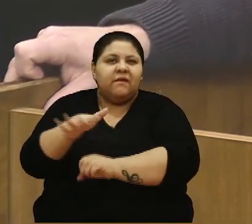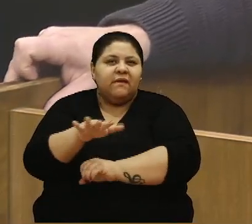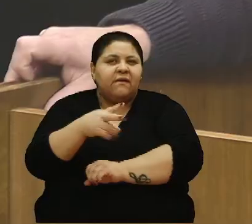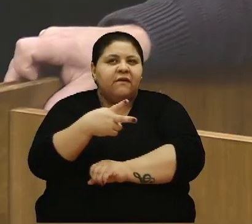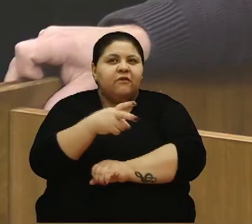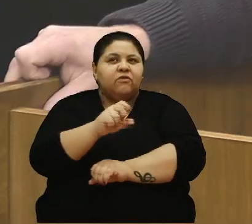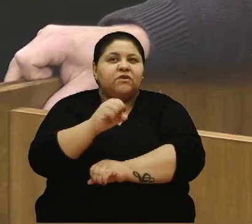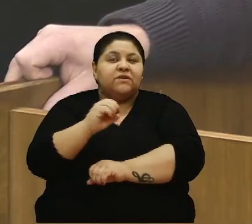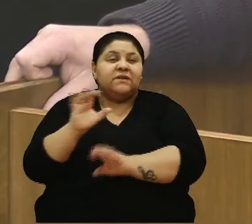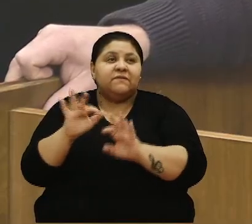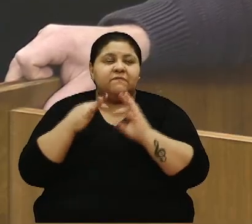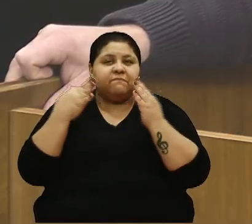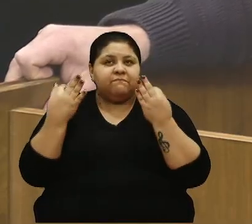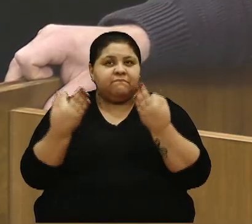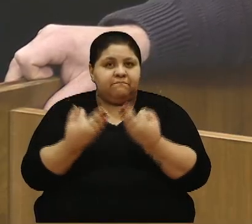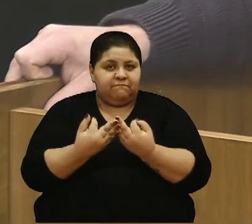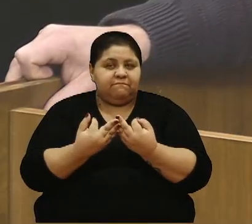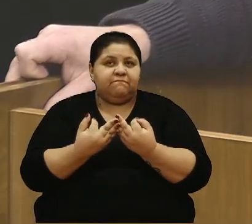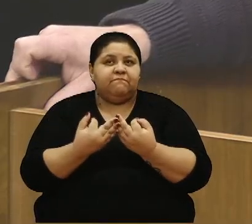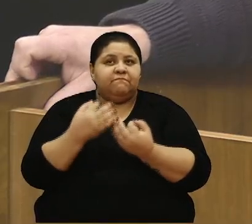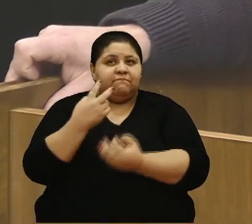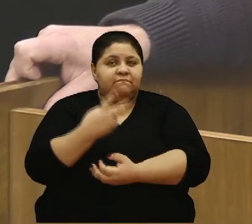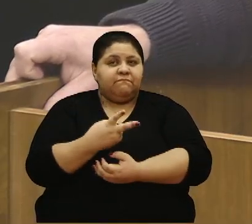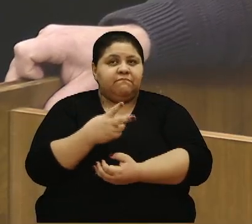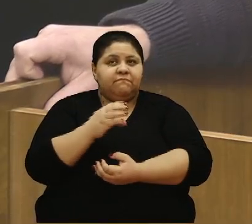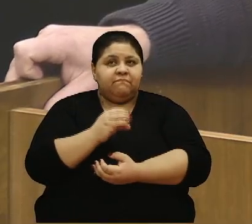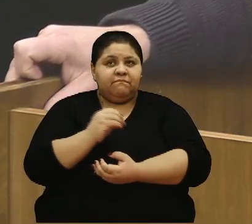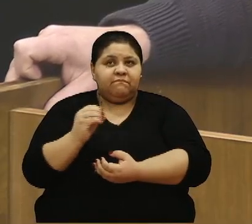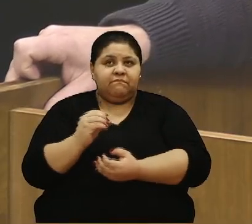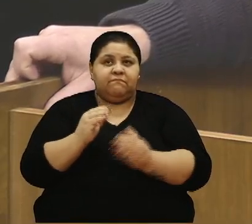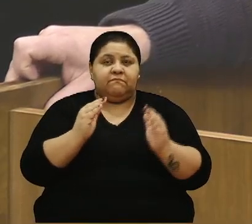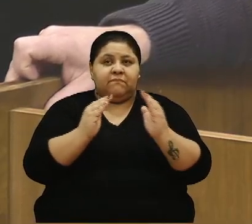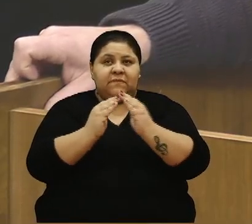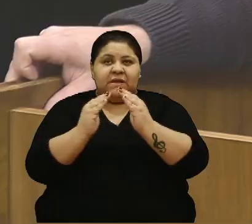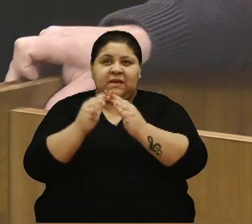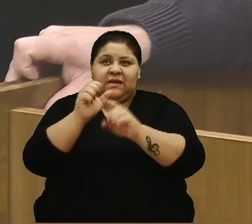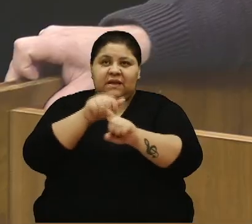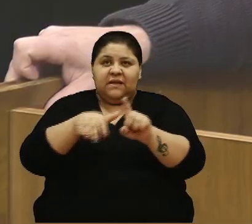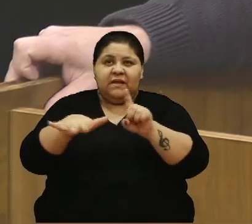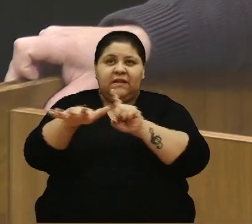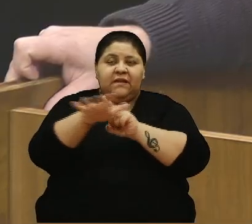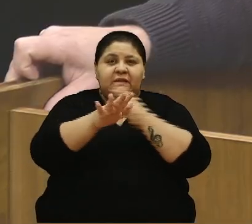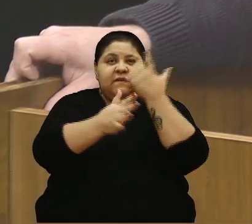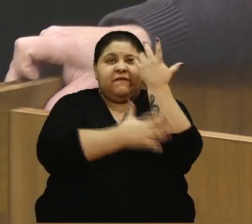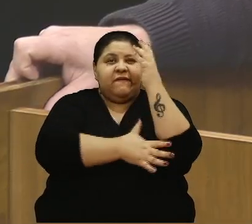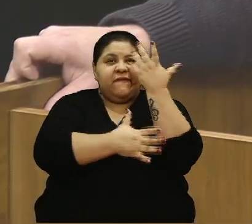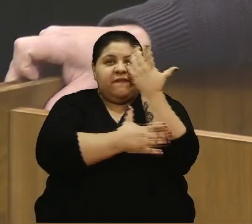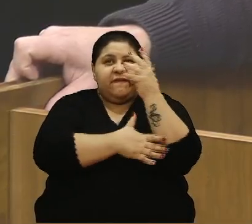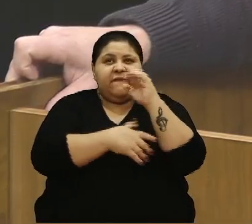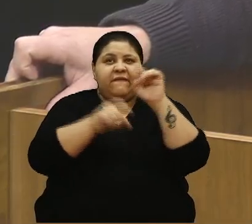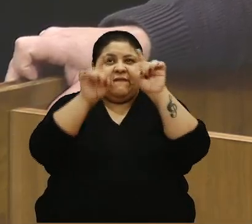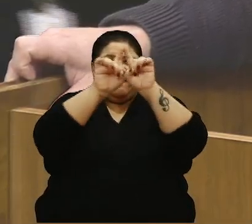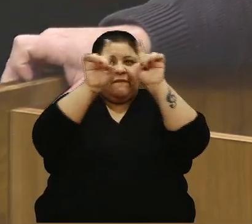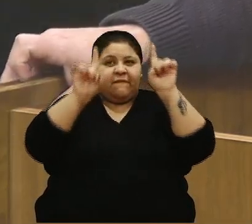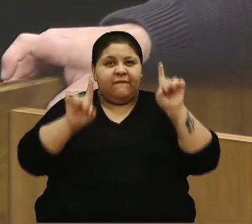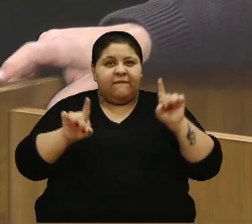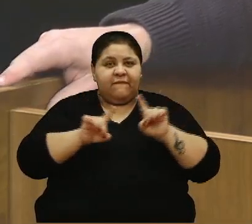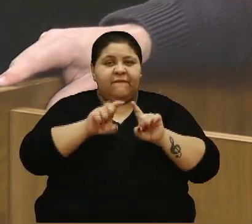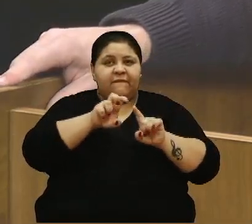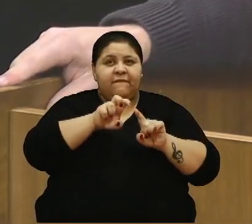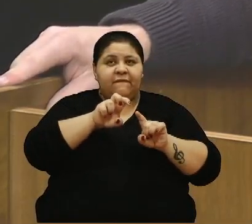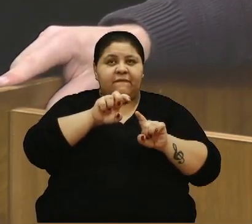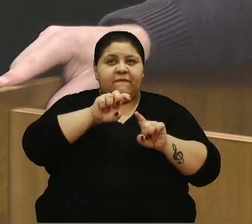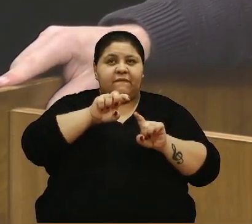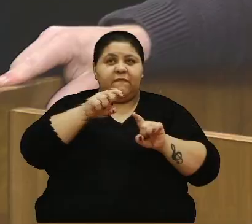280 famílias. Foram 200 kit casas, aquela casa social de madeira 540 por 540, para um atendimento mais de